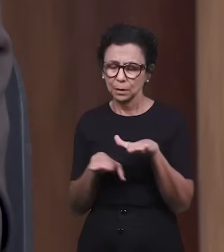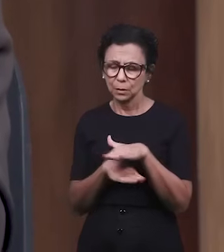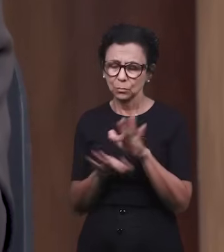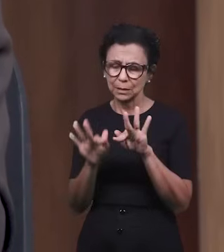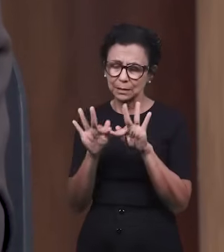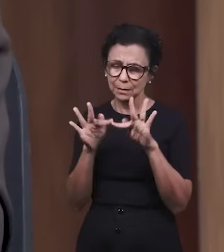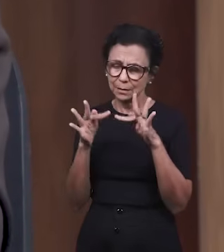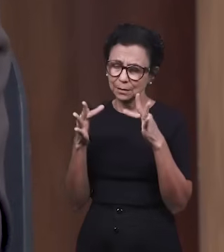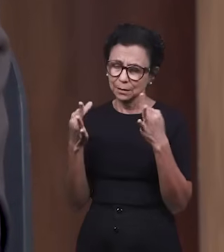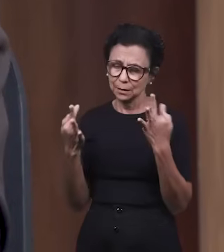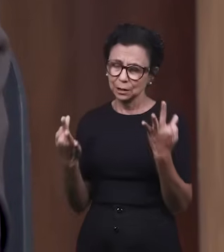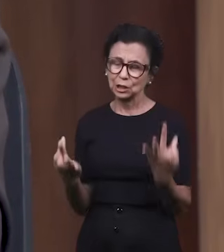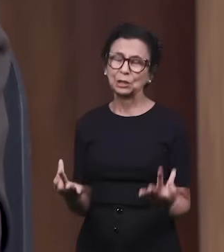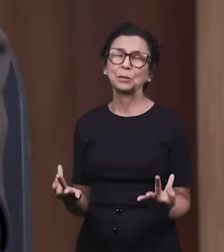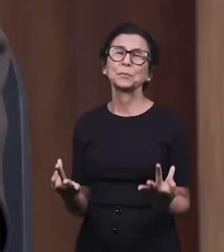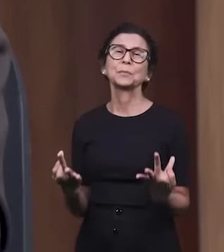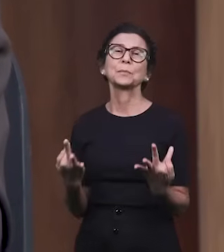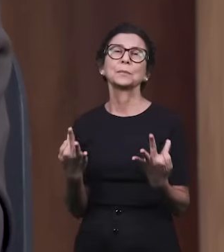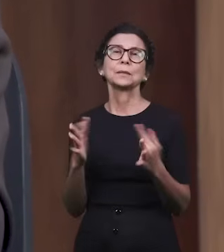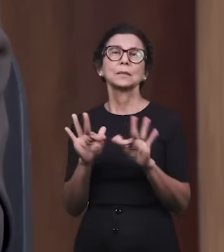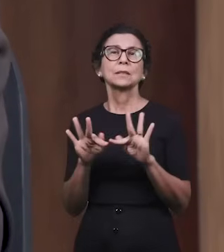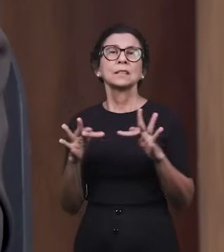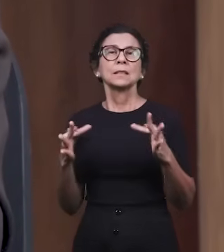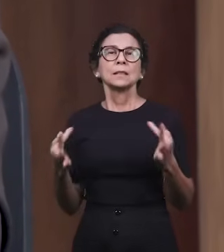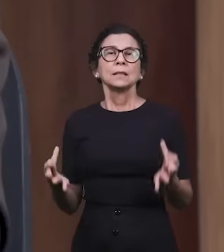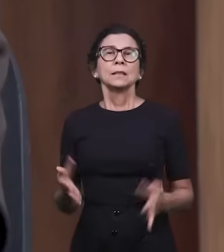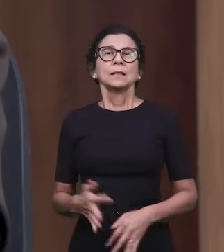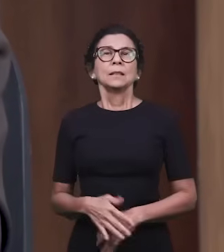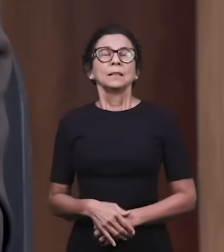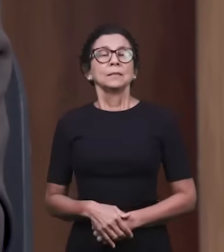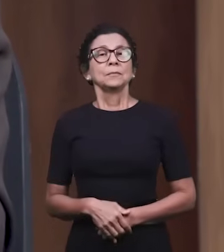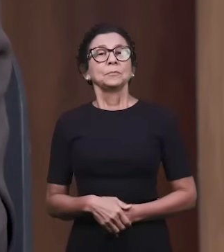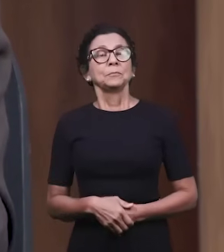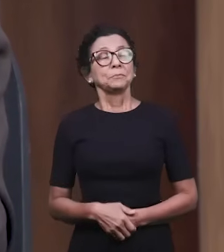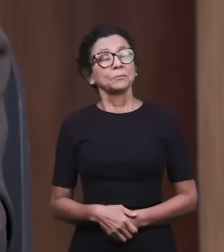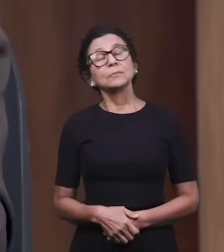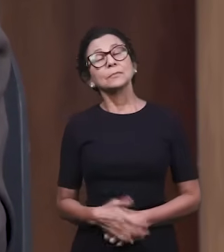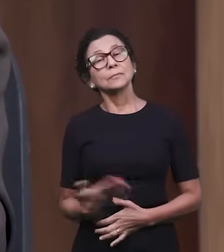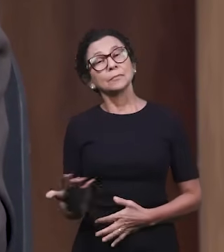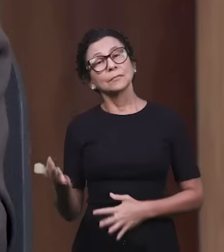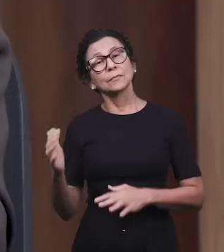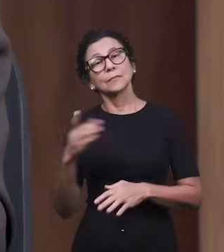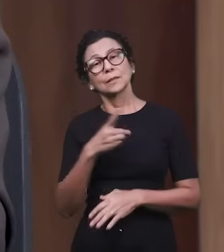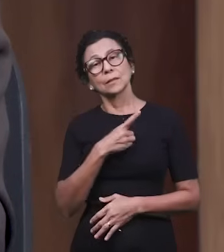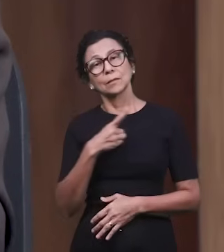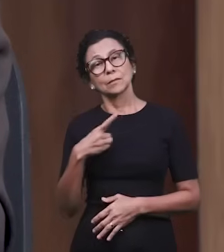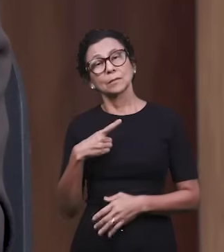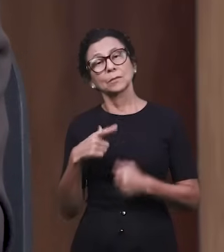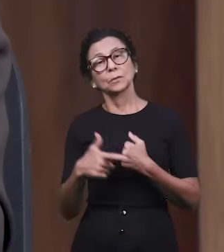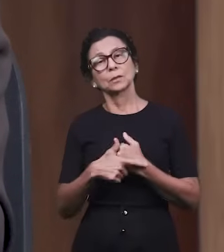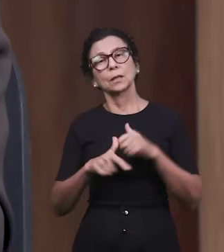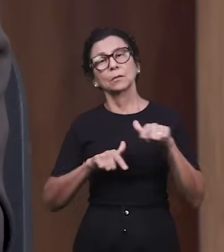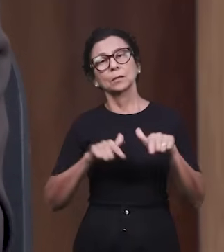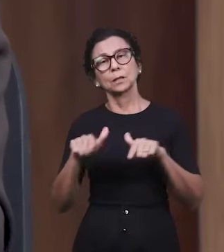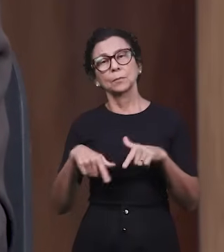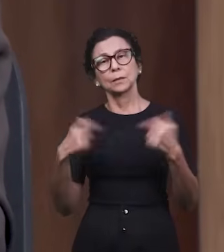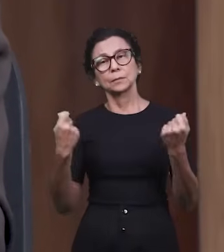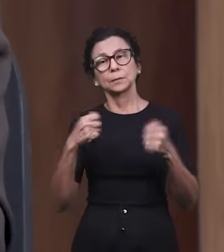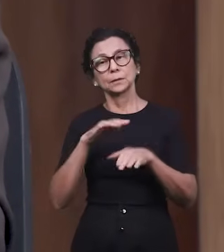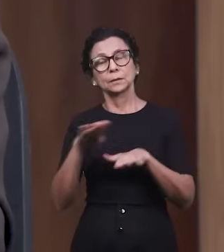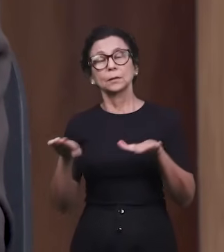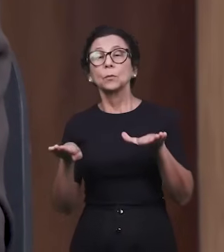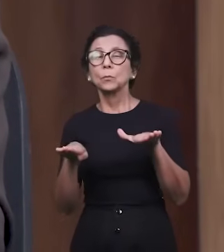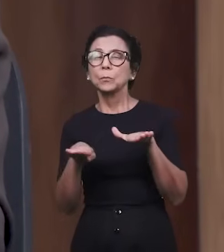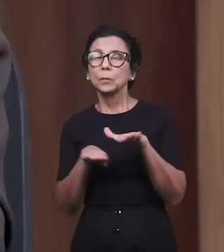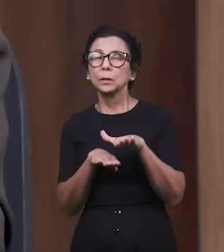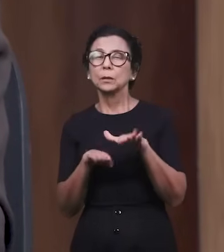dizer na humildade, servir no pó quer dizer servir na humildade. Então é um trabalho realmente que exige humildade